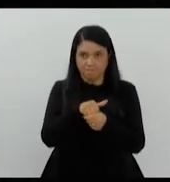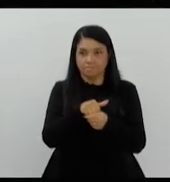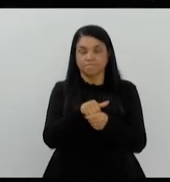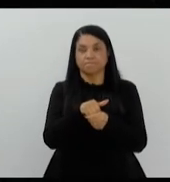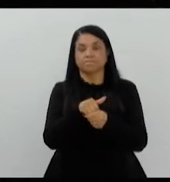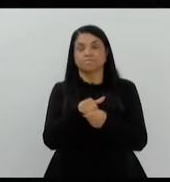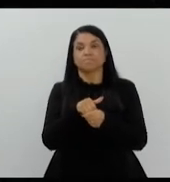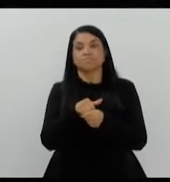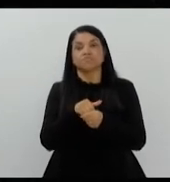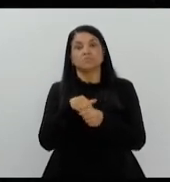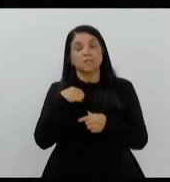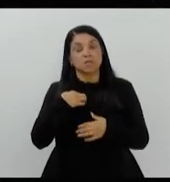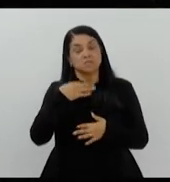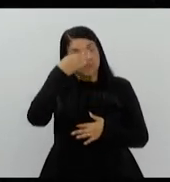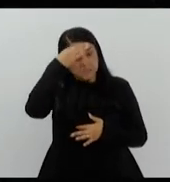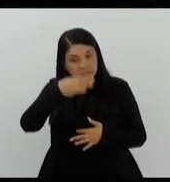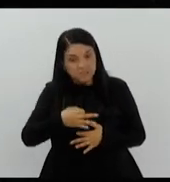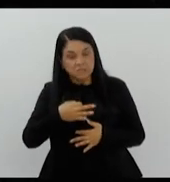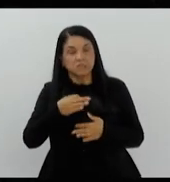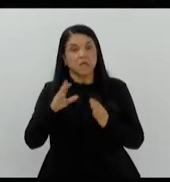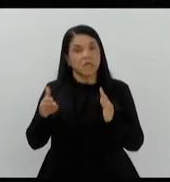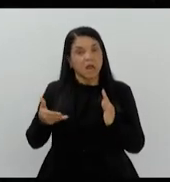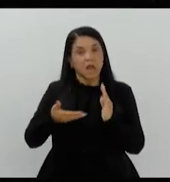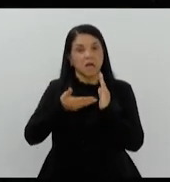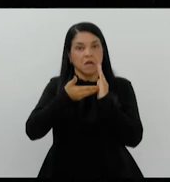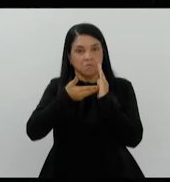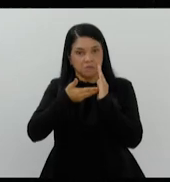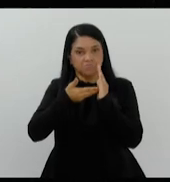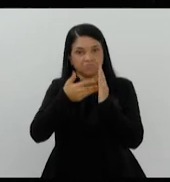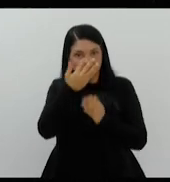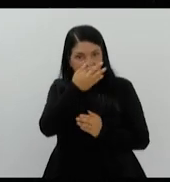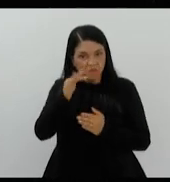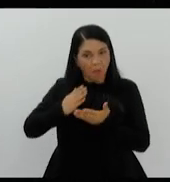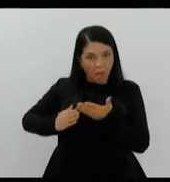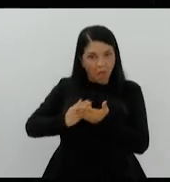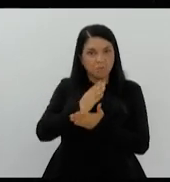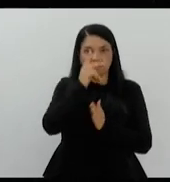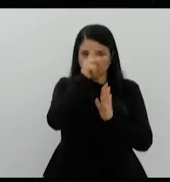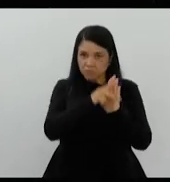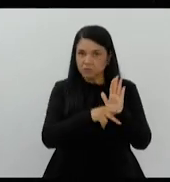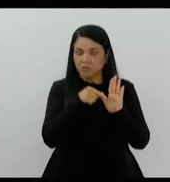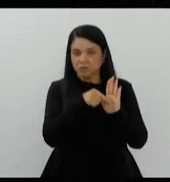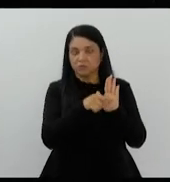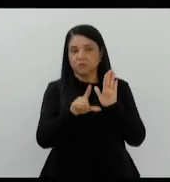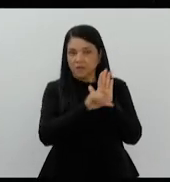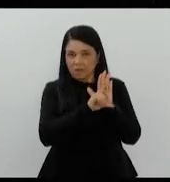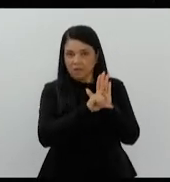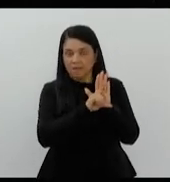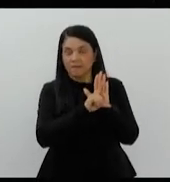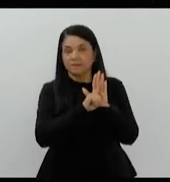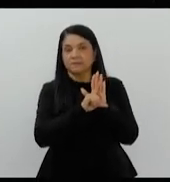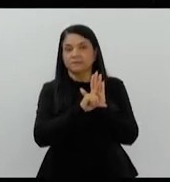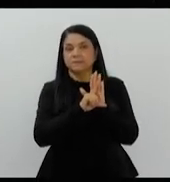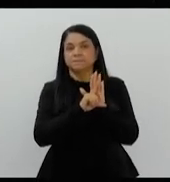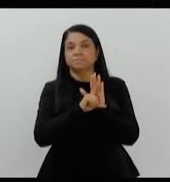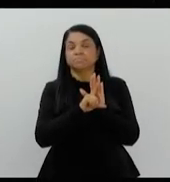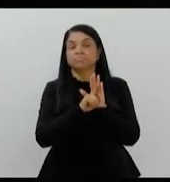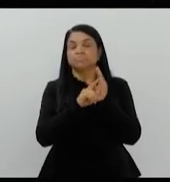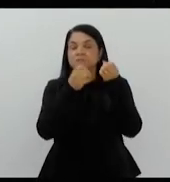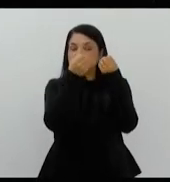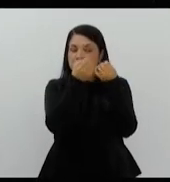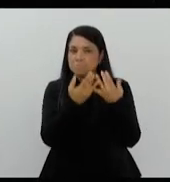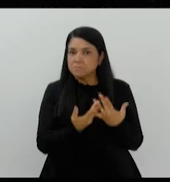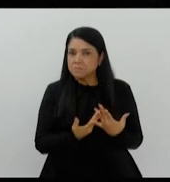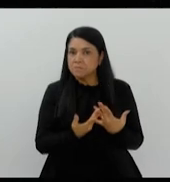Tenho certeza que a Câmara Federal aprovará. E o projeto de lei explicita que